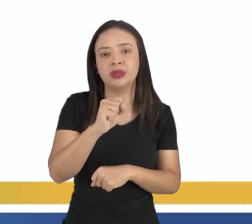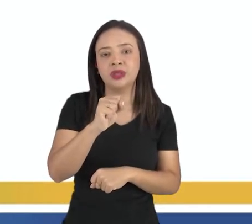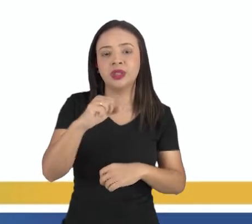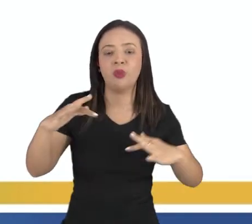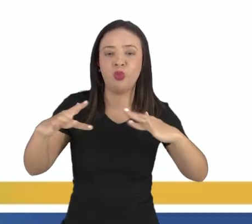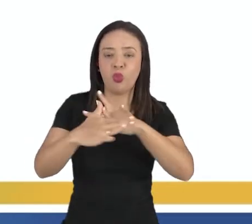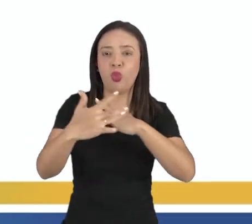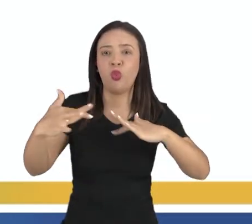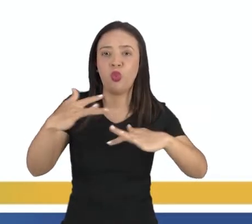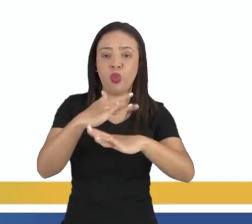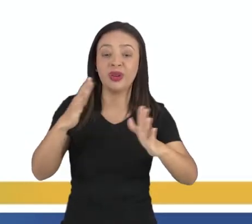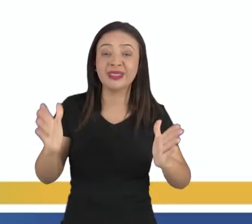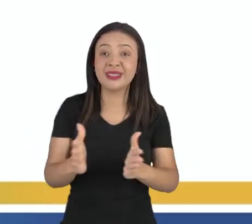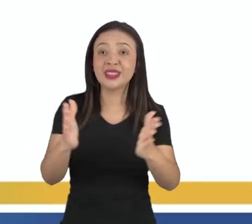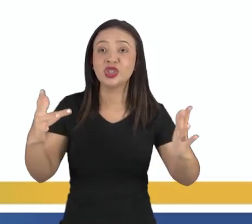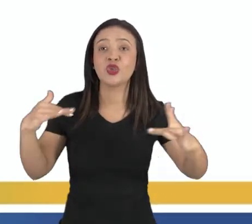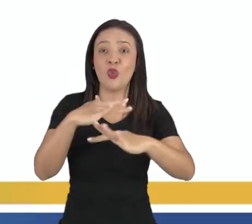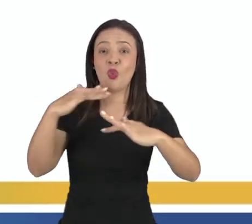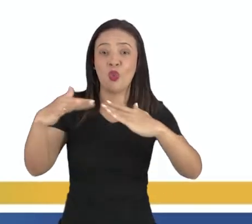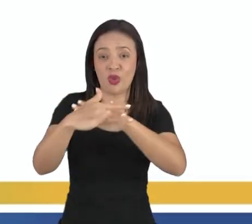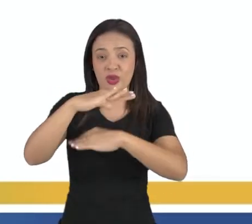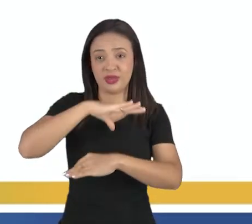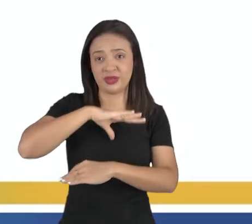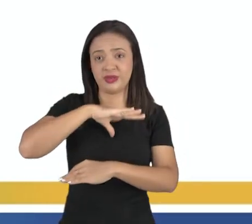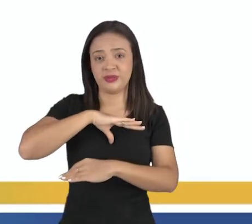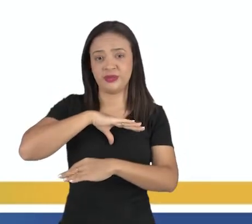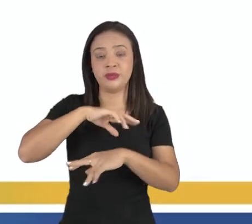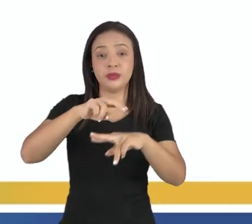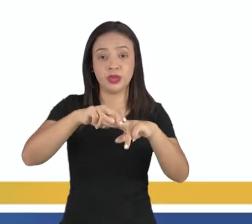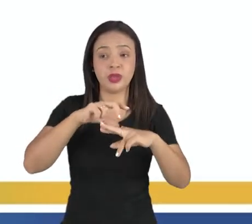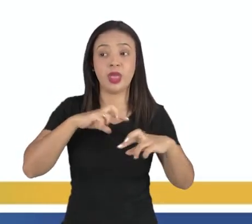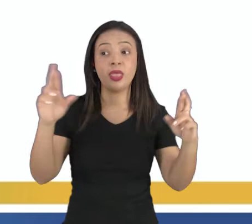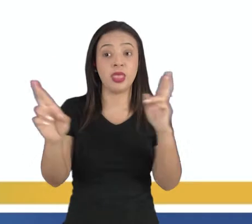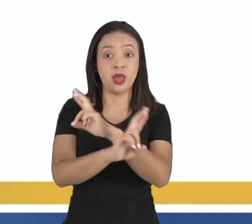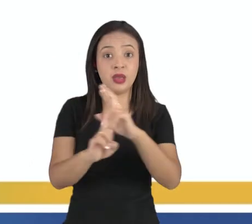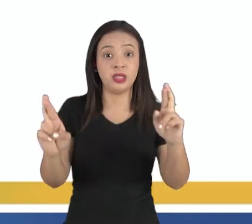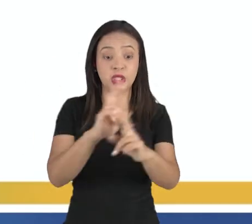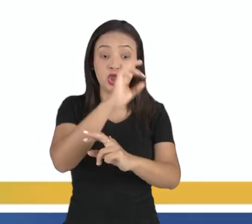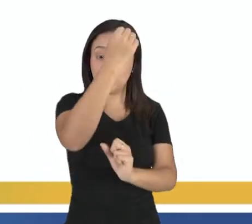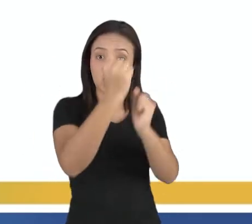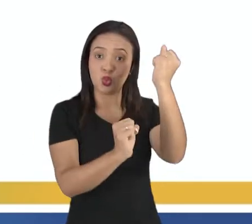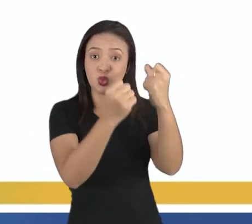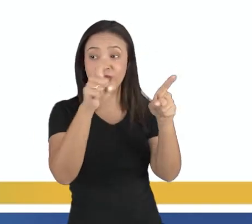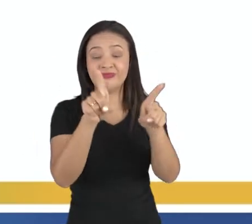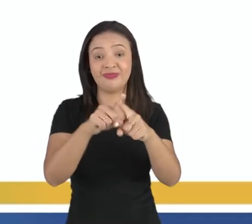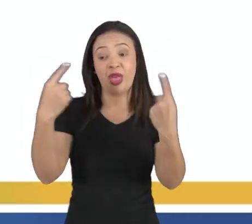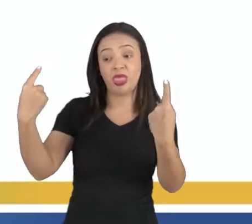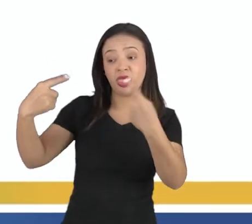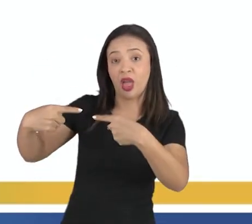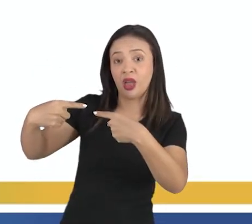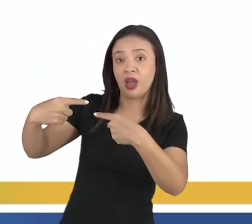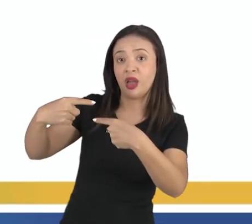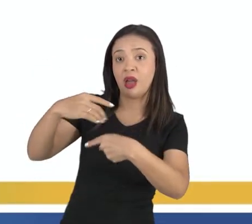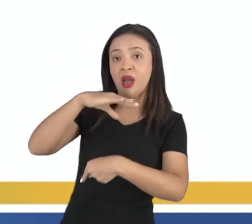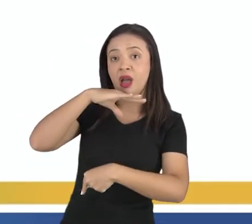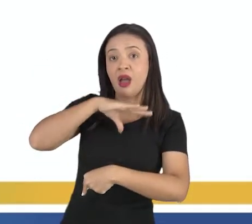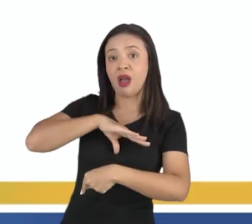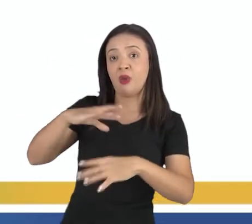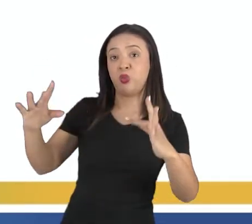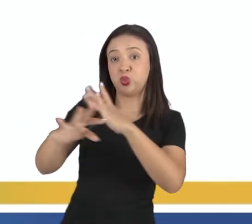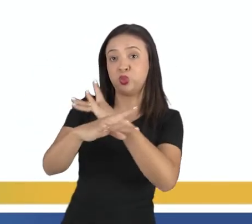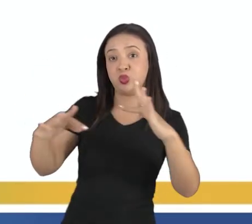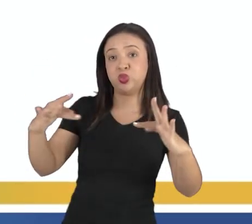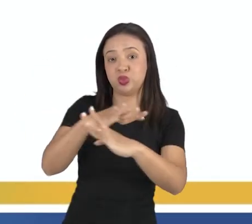veja que desde o começo a gente está fazendo essa relação, indústria versus urbanização. Uma coisa puxa a